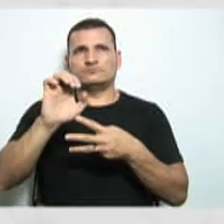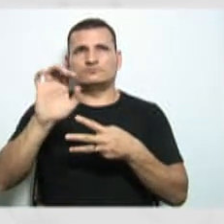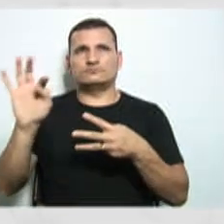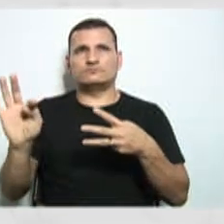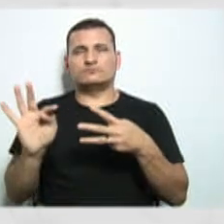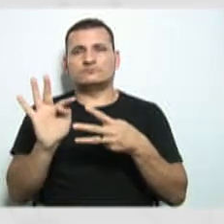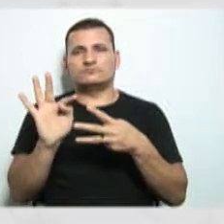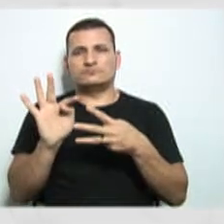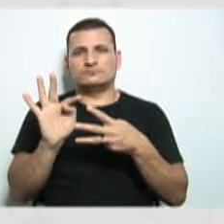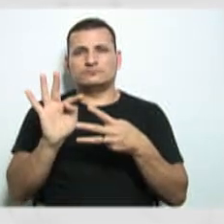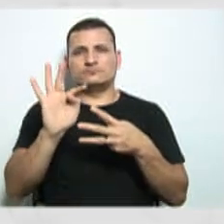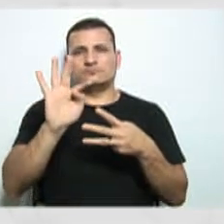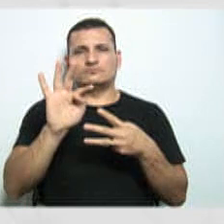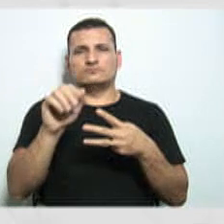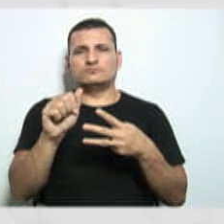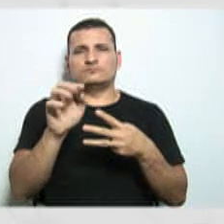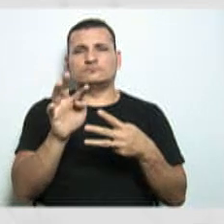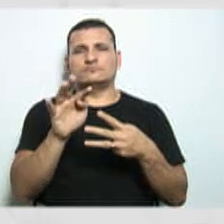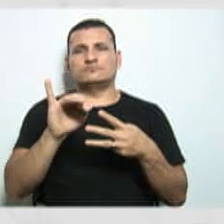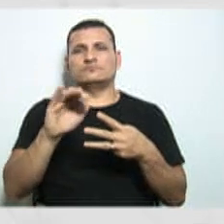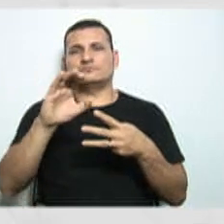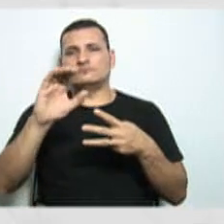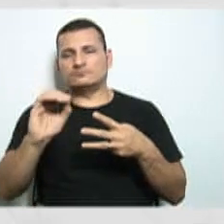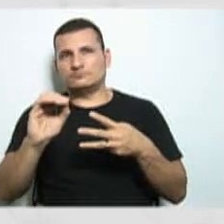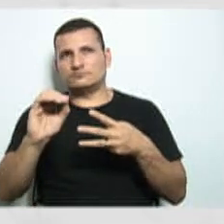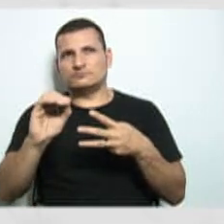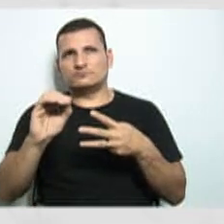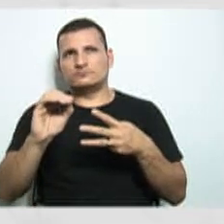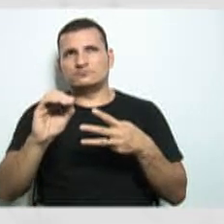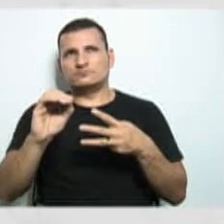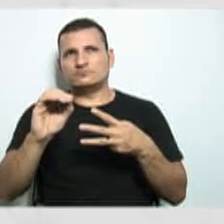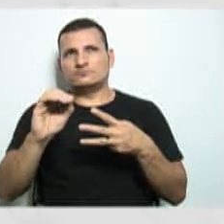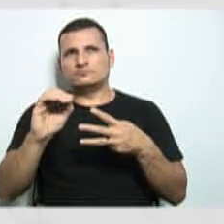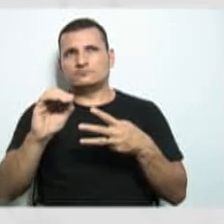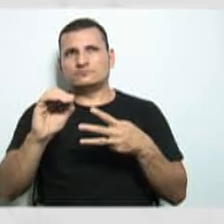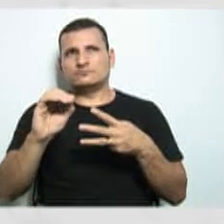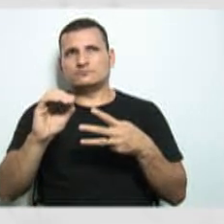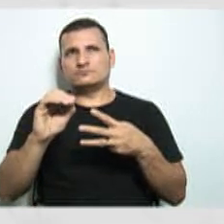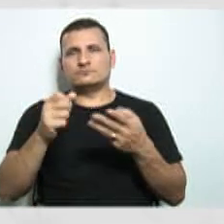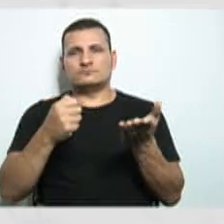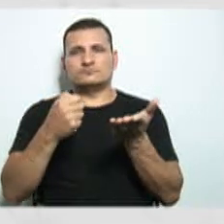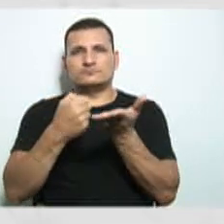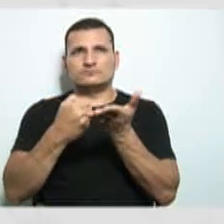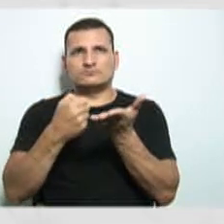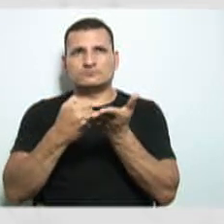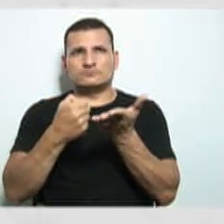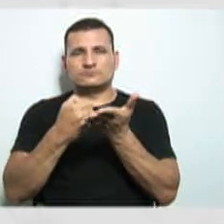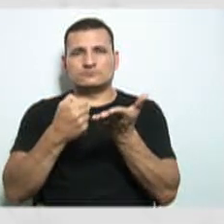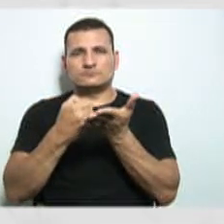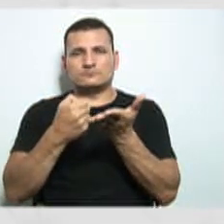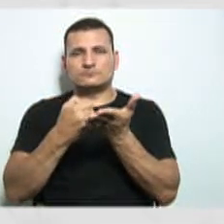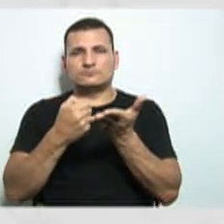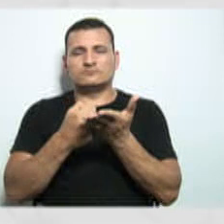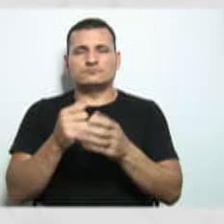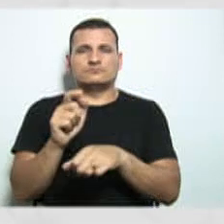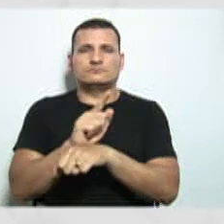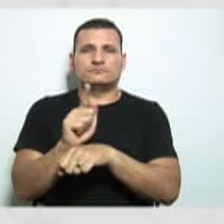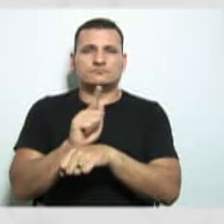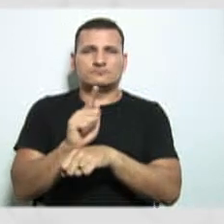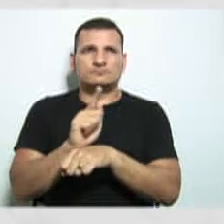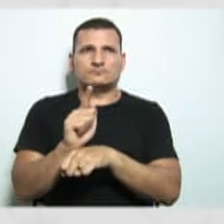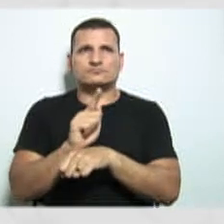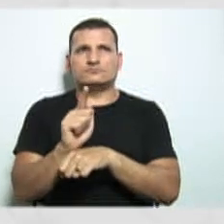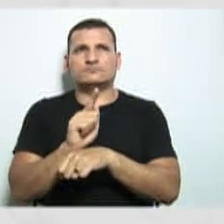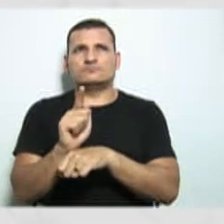o planejamento tático? O planejamento tático já é do nível um pouco mais gerencial, onde eles trabalham aqui, ó,